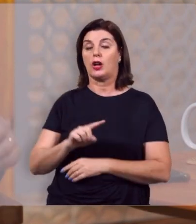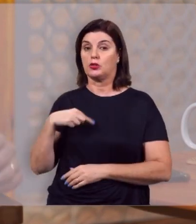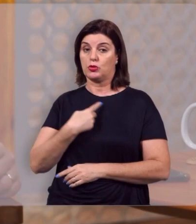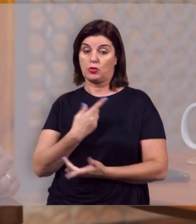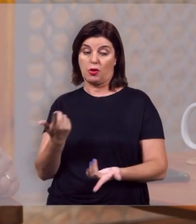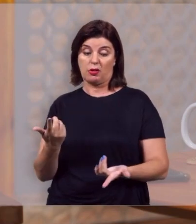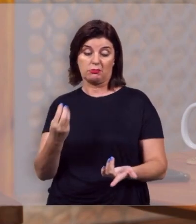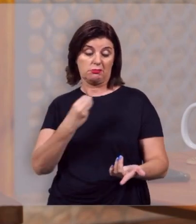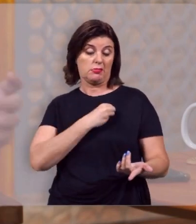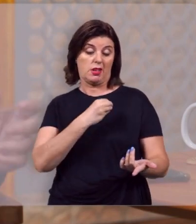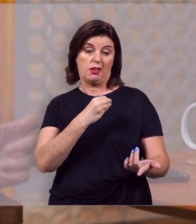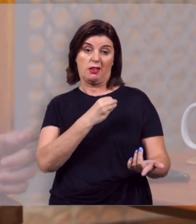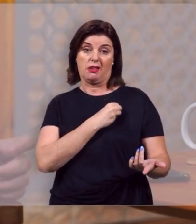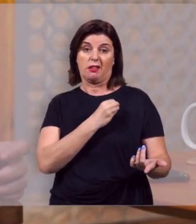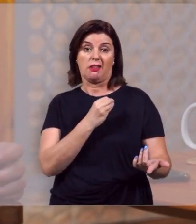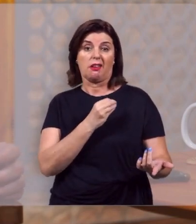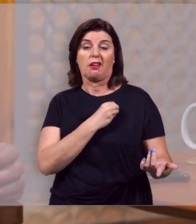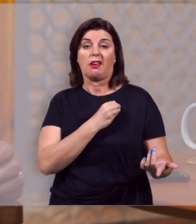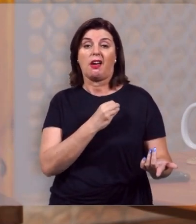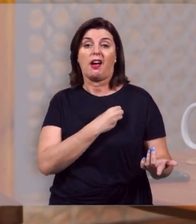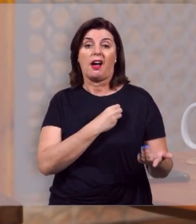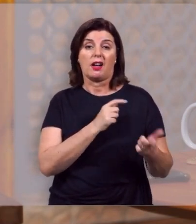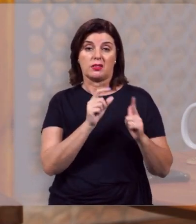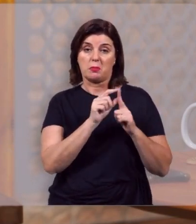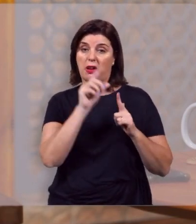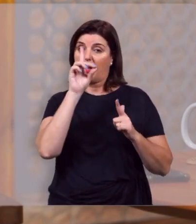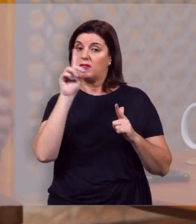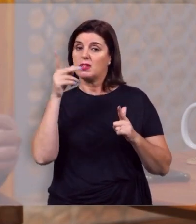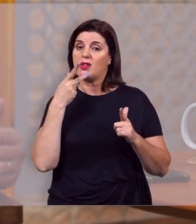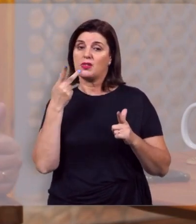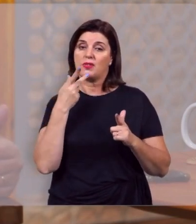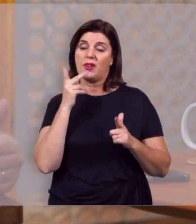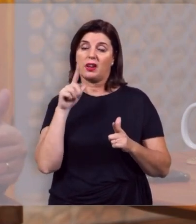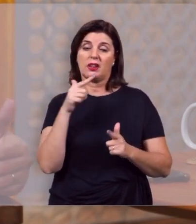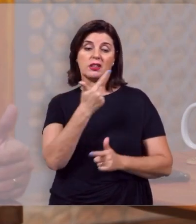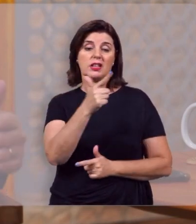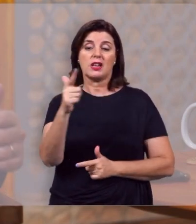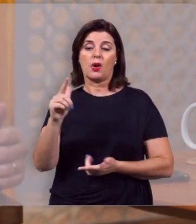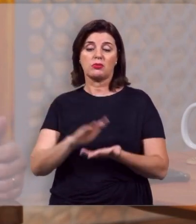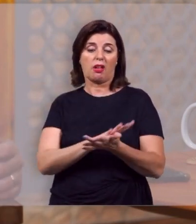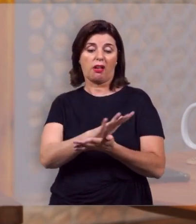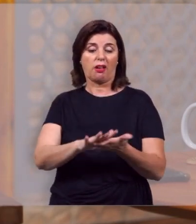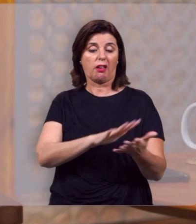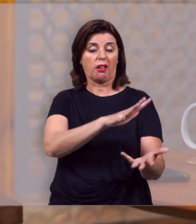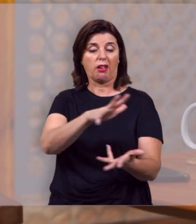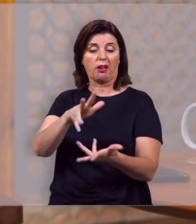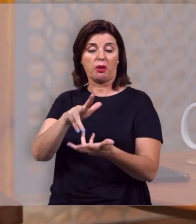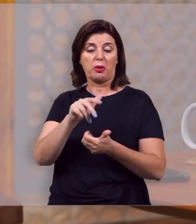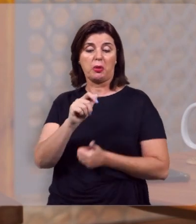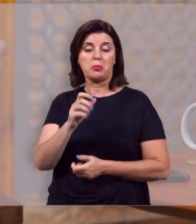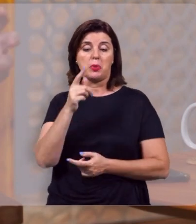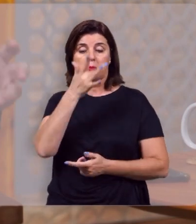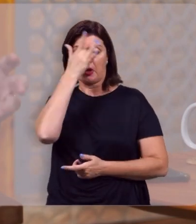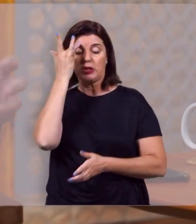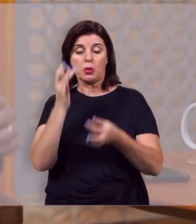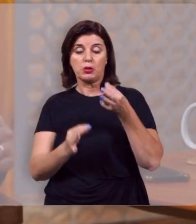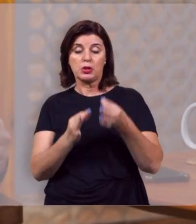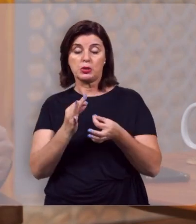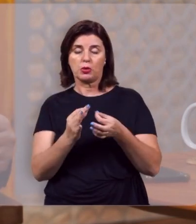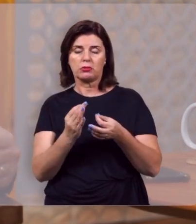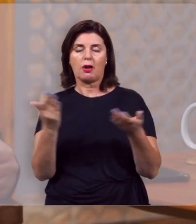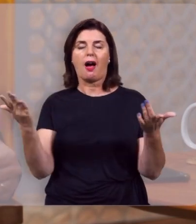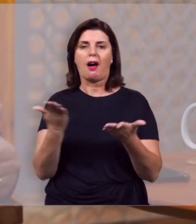Nós, que não éramos justos, afinal de contas, a Escritura Sagrada deixa muito claro que não há um justo sequer, fomos agora